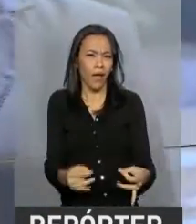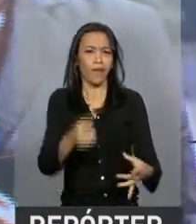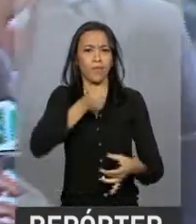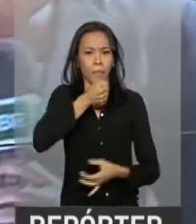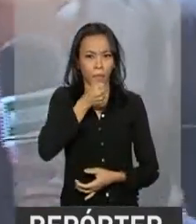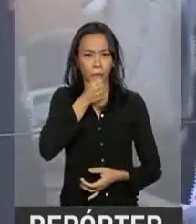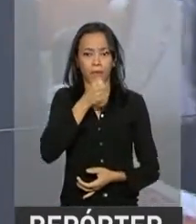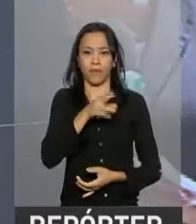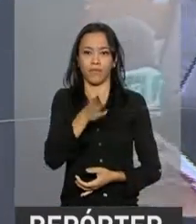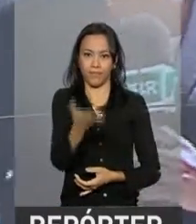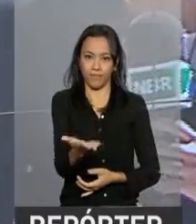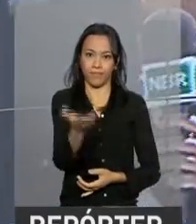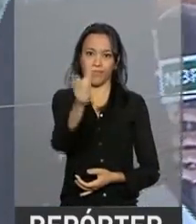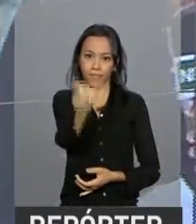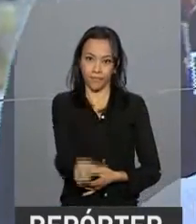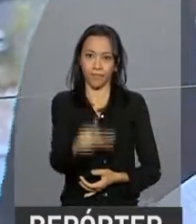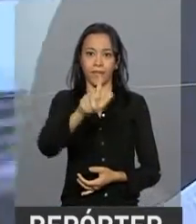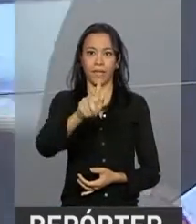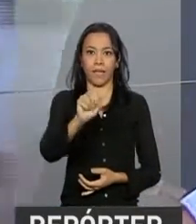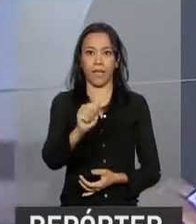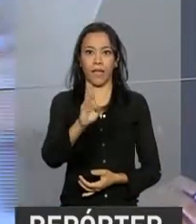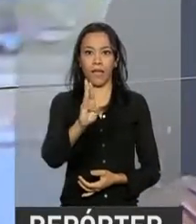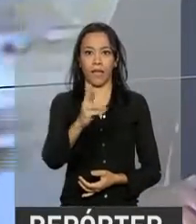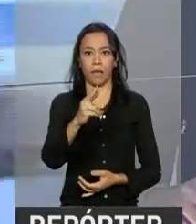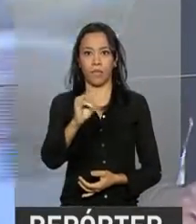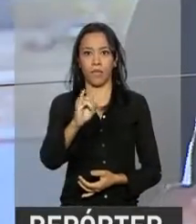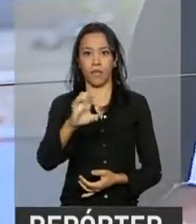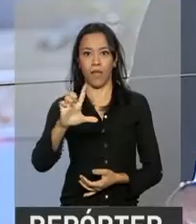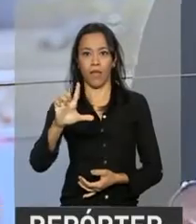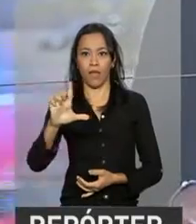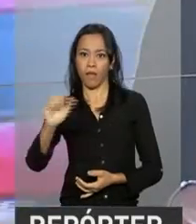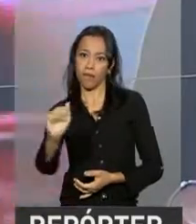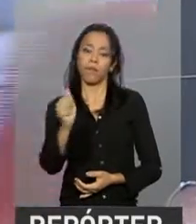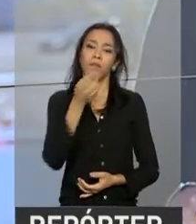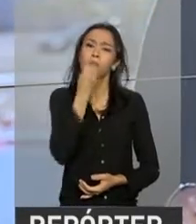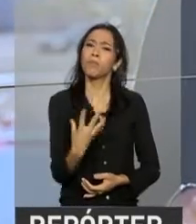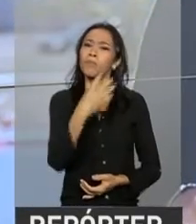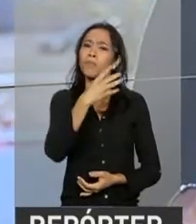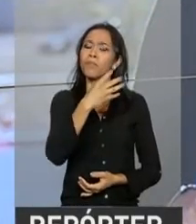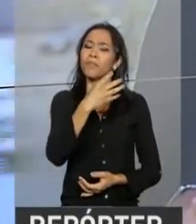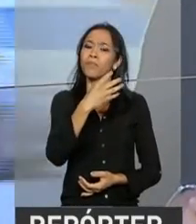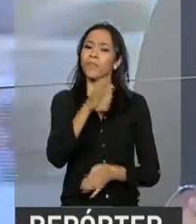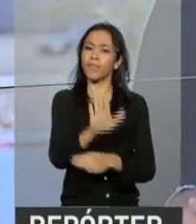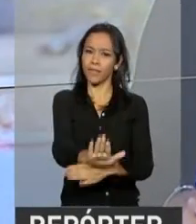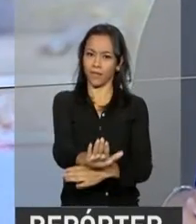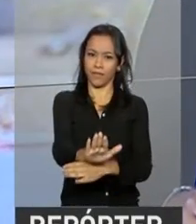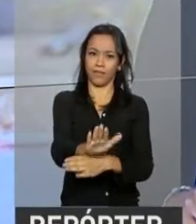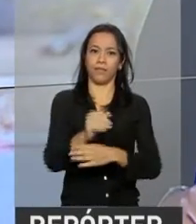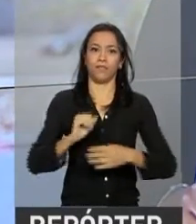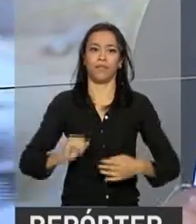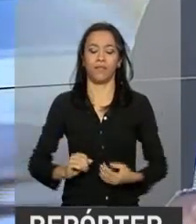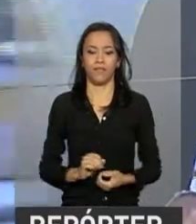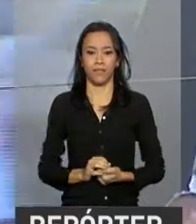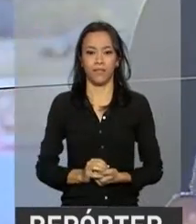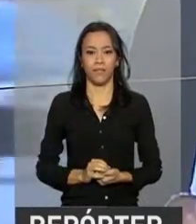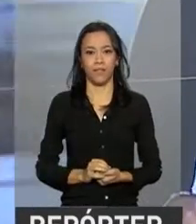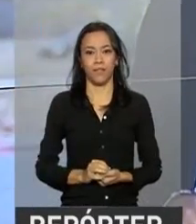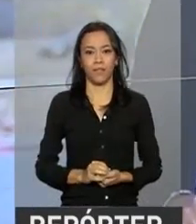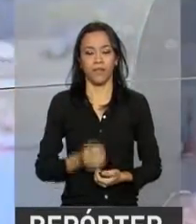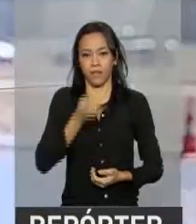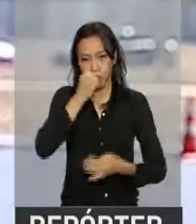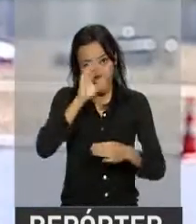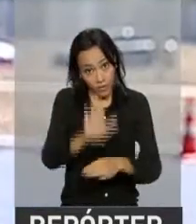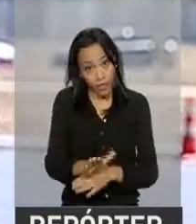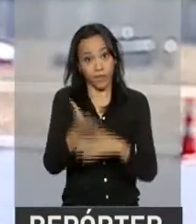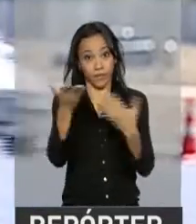repórter gabriela noronha que estava na esplanada dos ministérios foi bom dia boa tarde né olhando boa